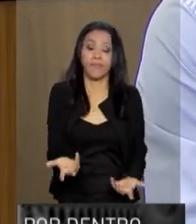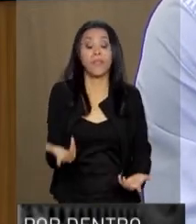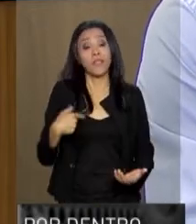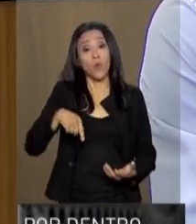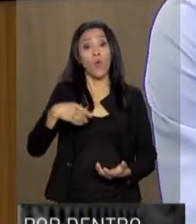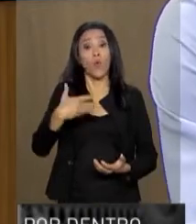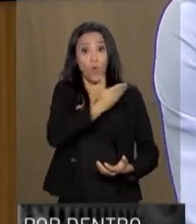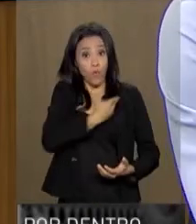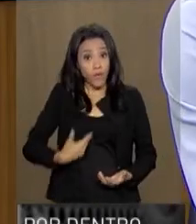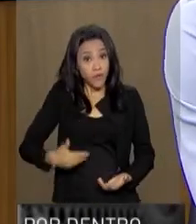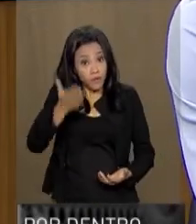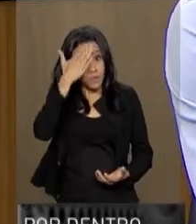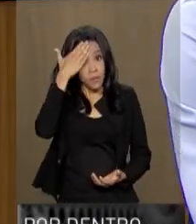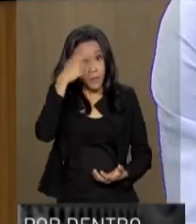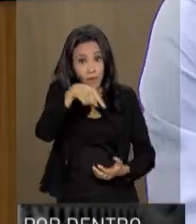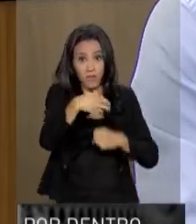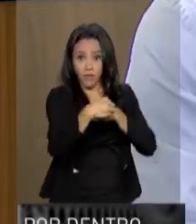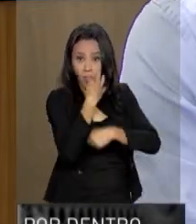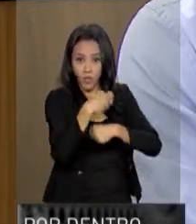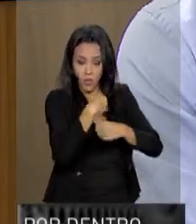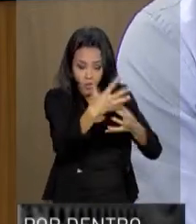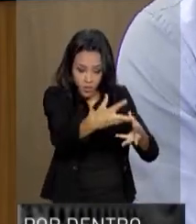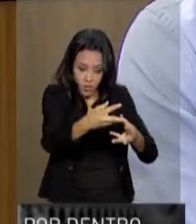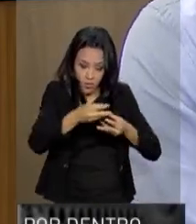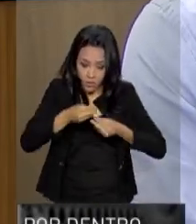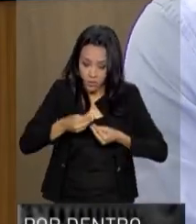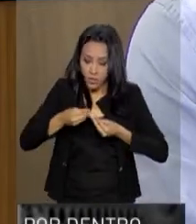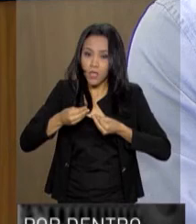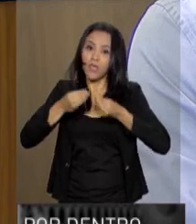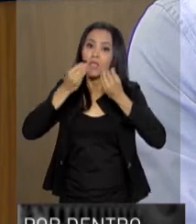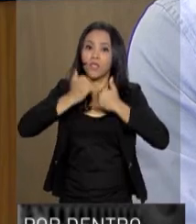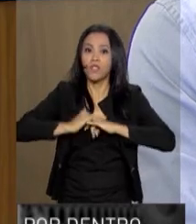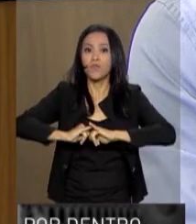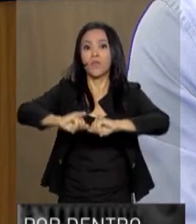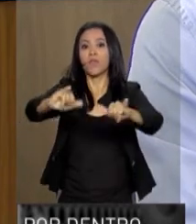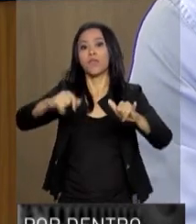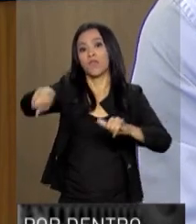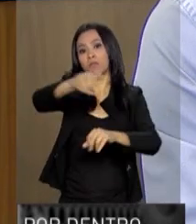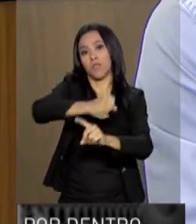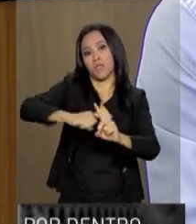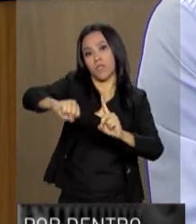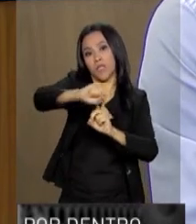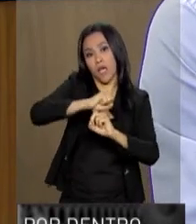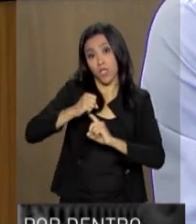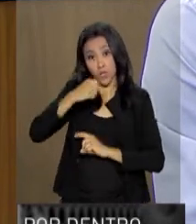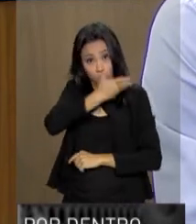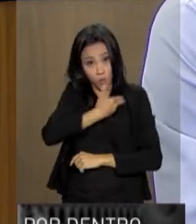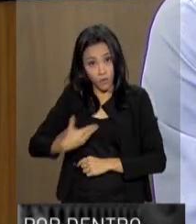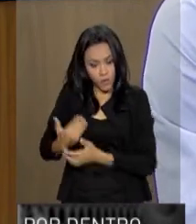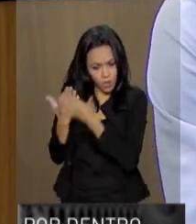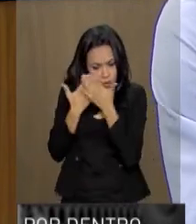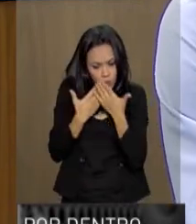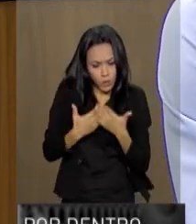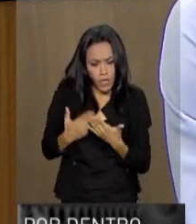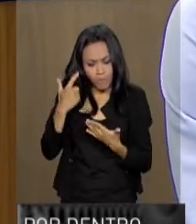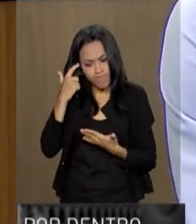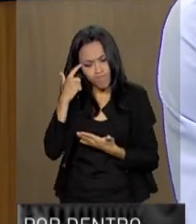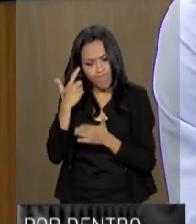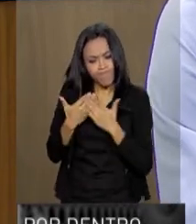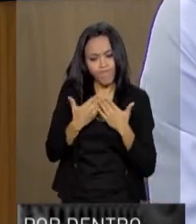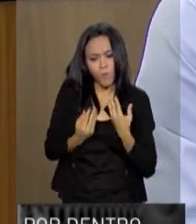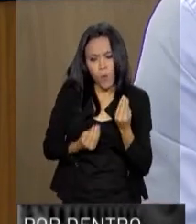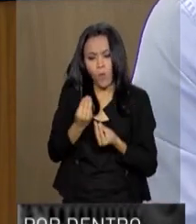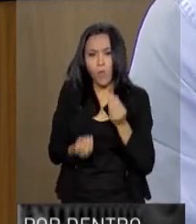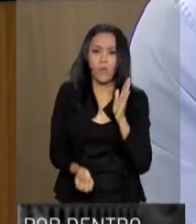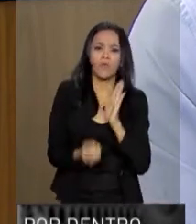e revelando os da sociedade têm buscado estudar a implementar políticas nesse combate